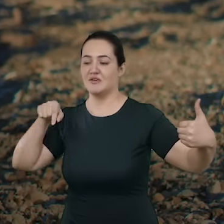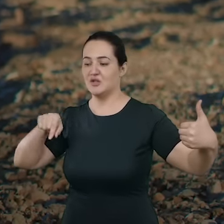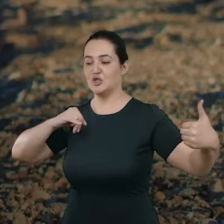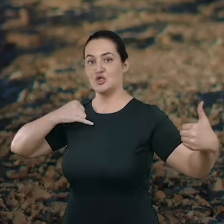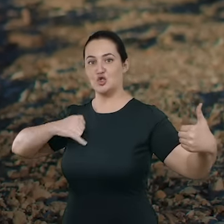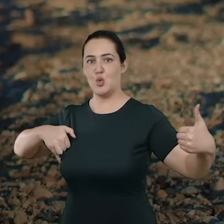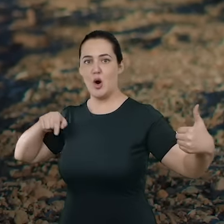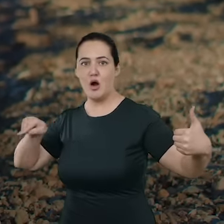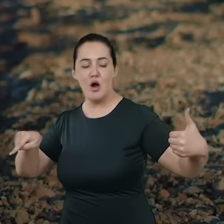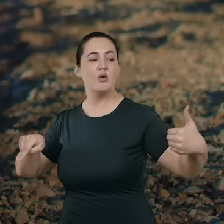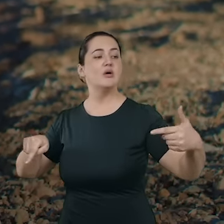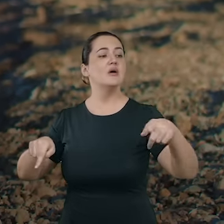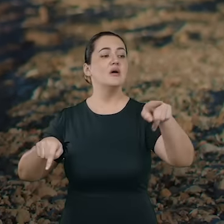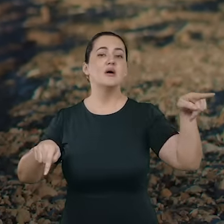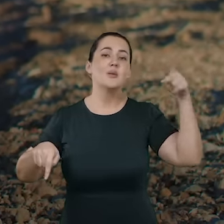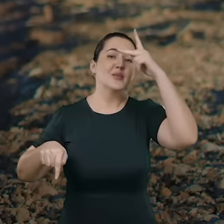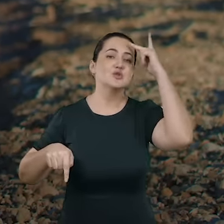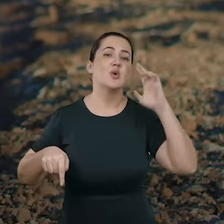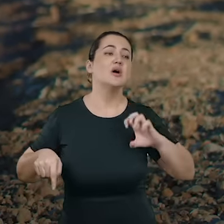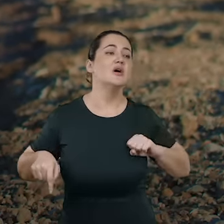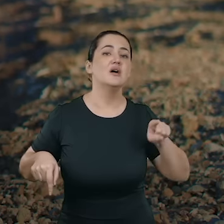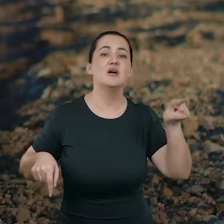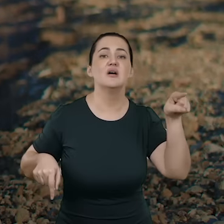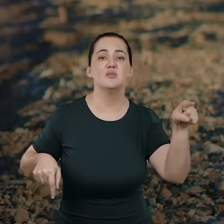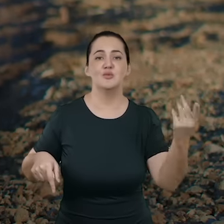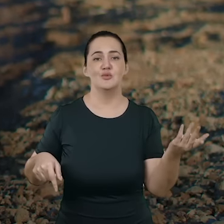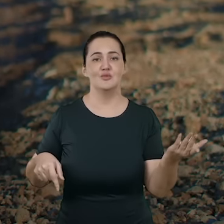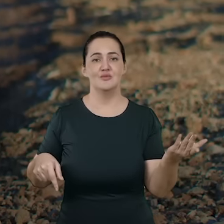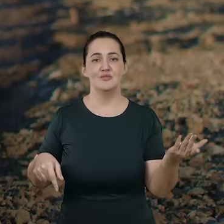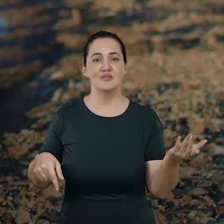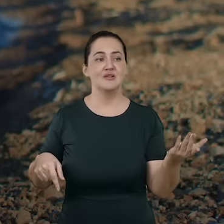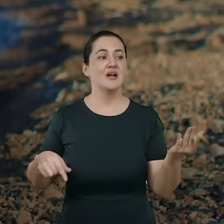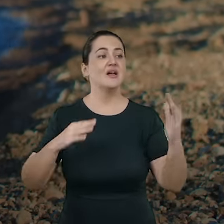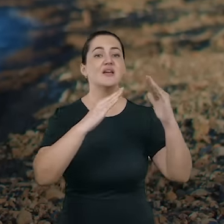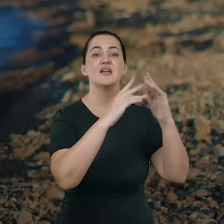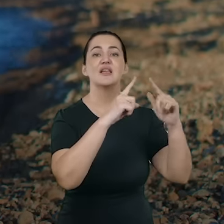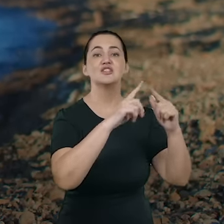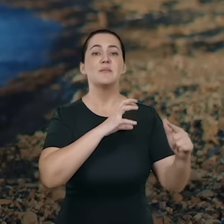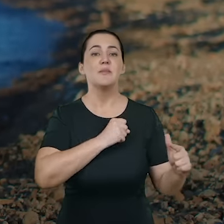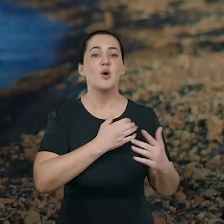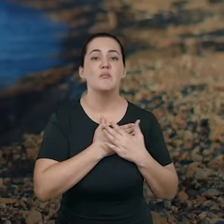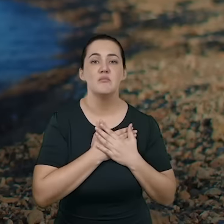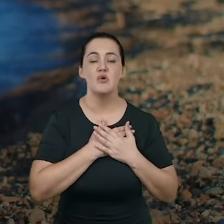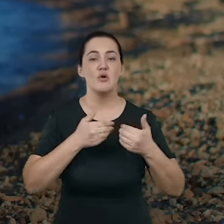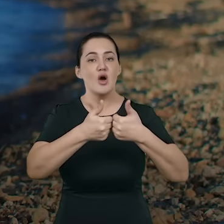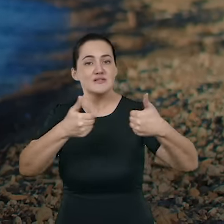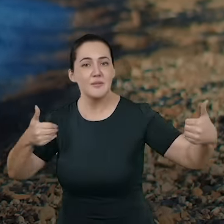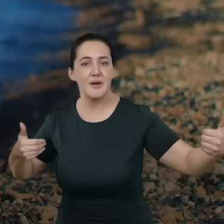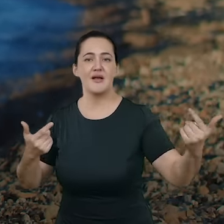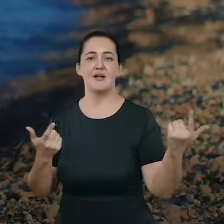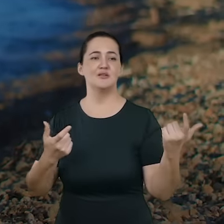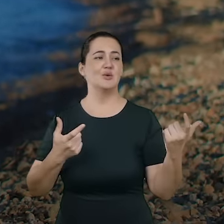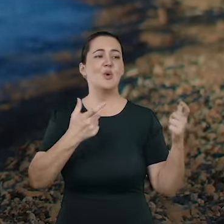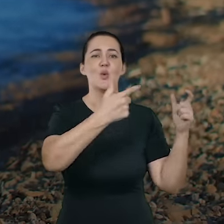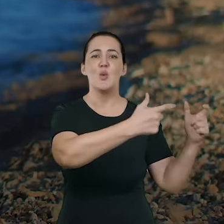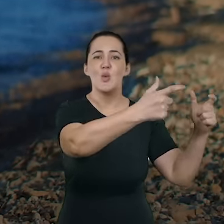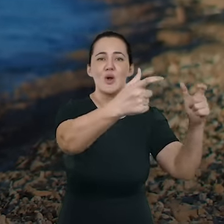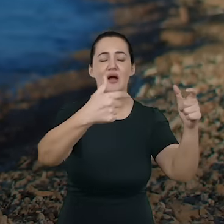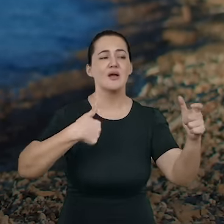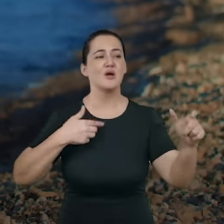apóstolo daqueles que ele mais amava. Era esse mar que separava João da igreja em Éfeso, da igreja em